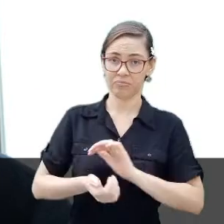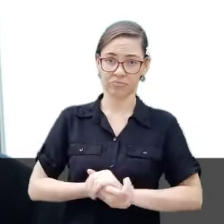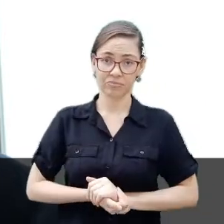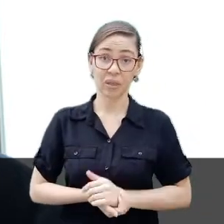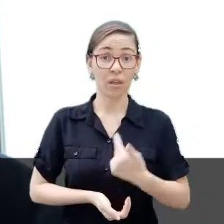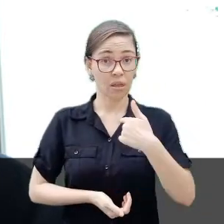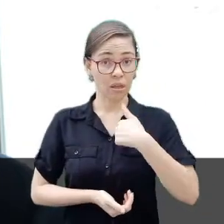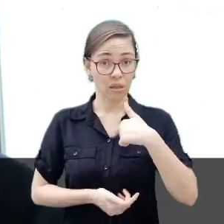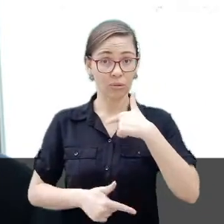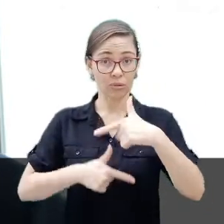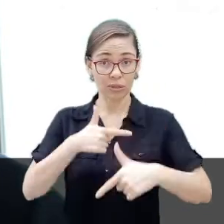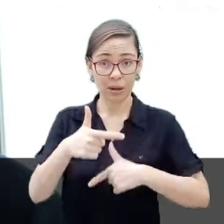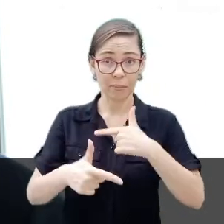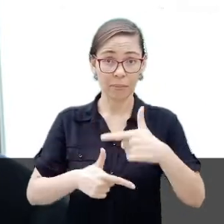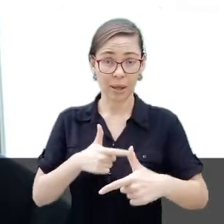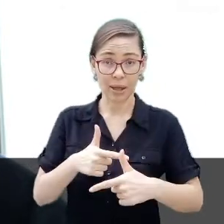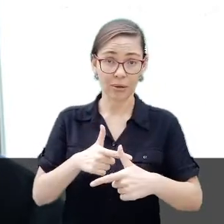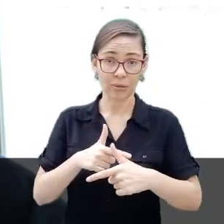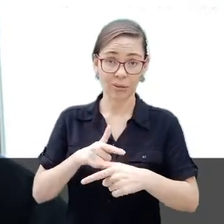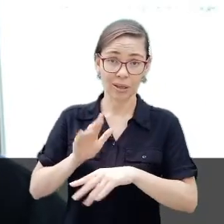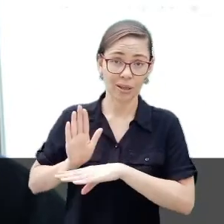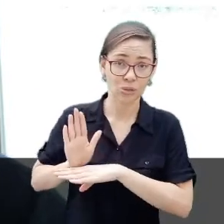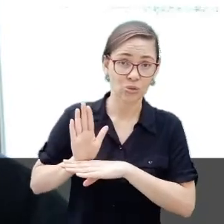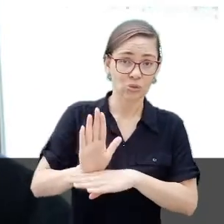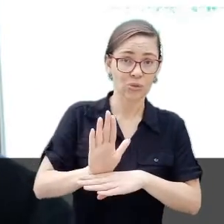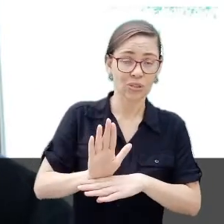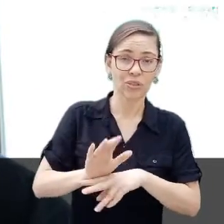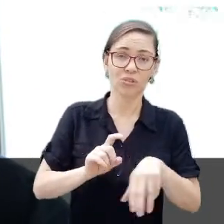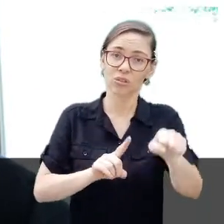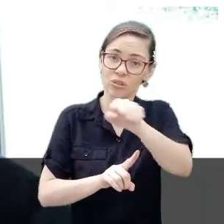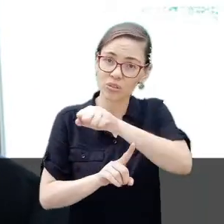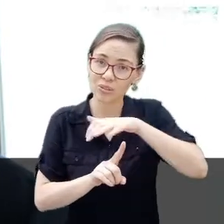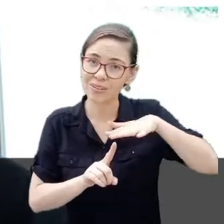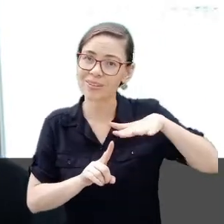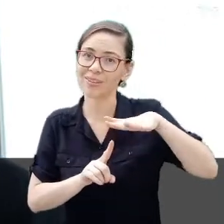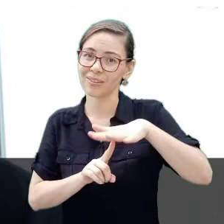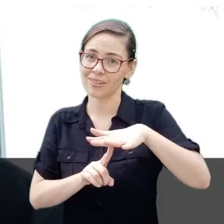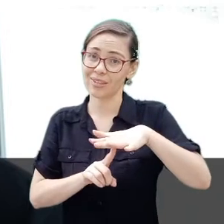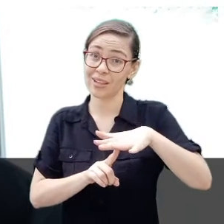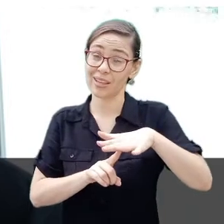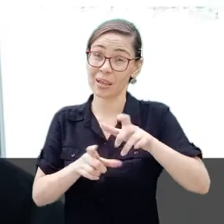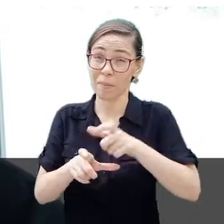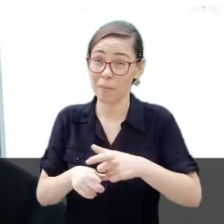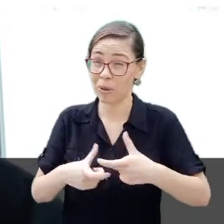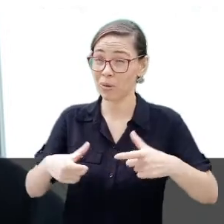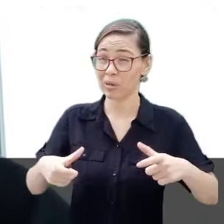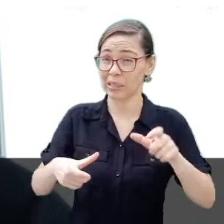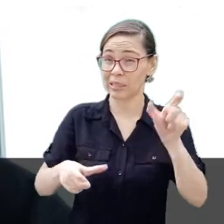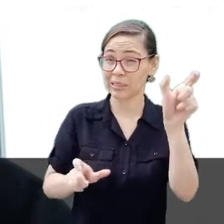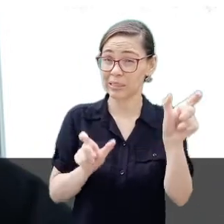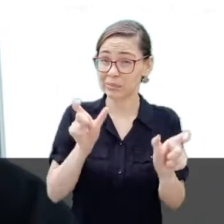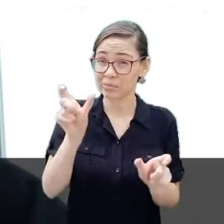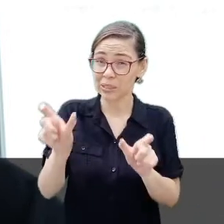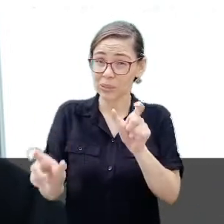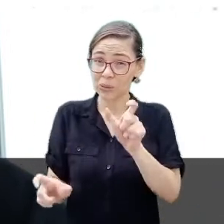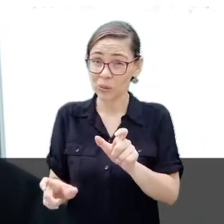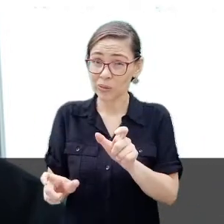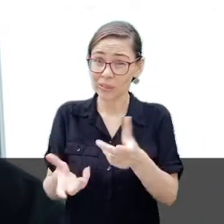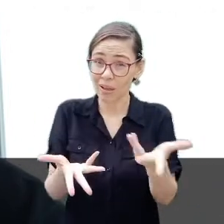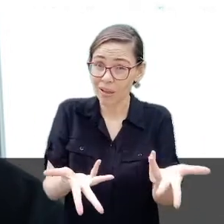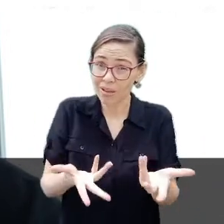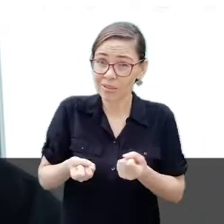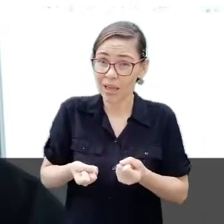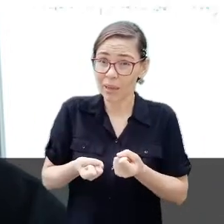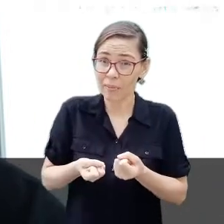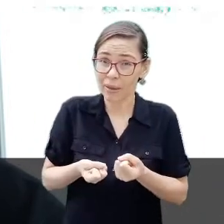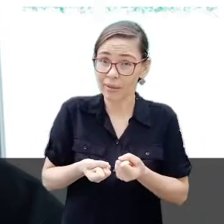Eu atuo na política de assistência social e vejo que a grande maioria das pessoas atendidas